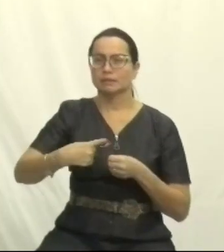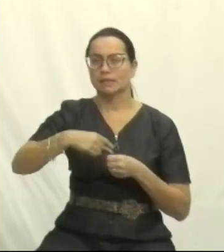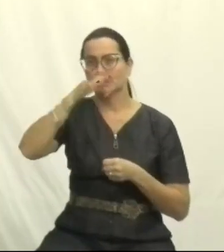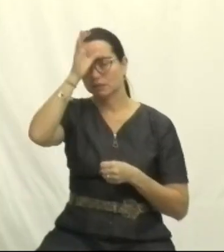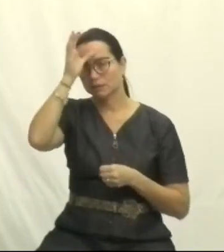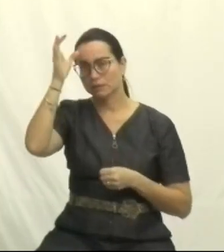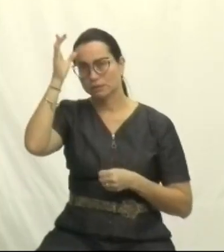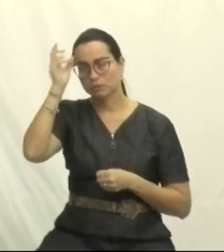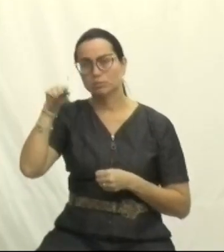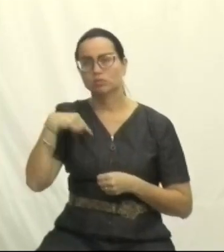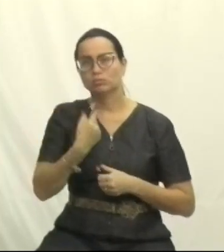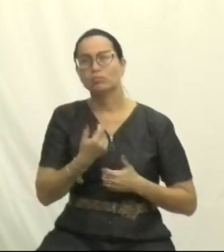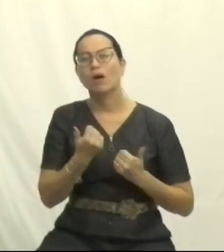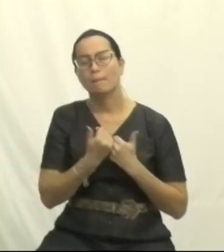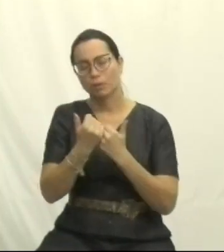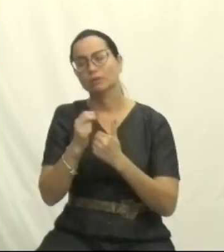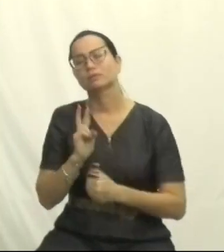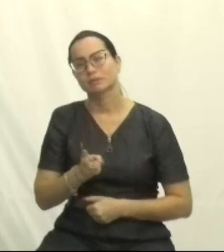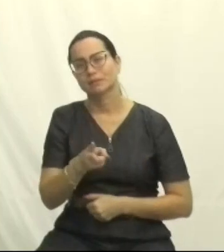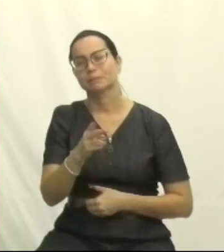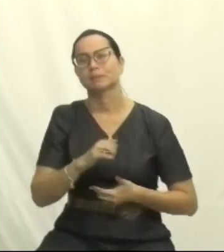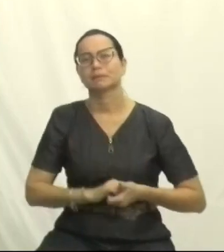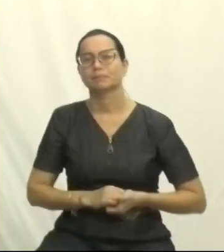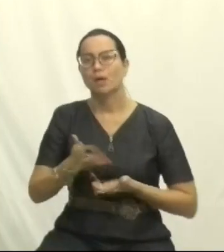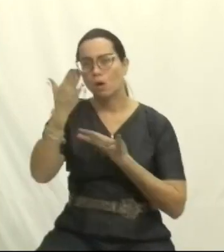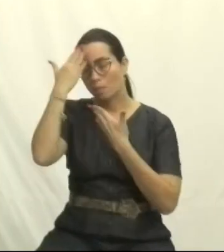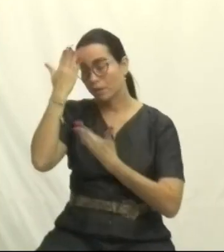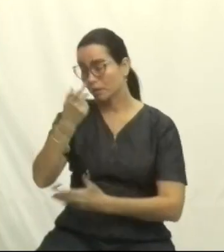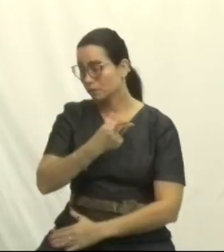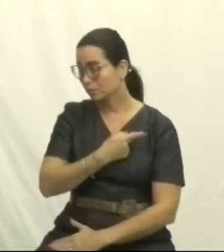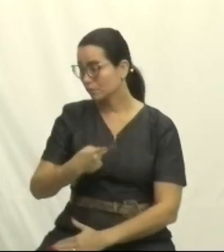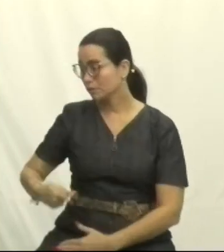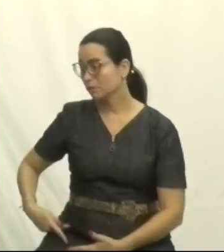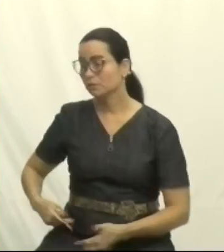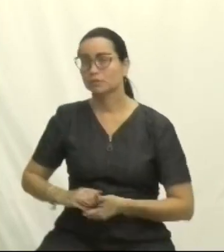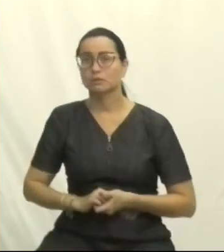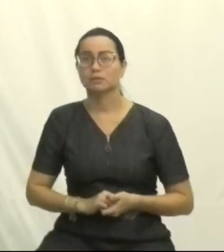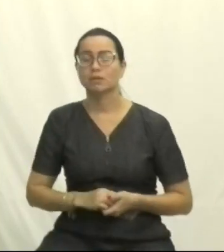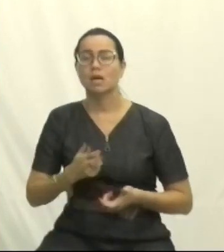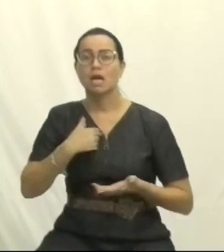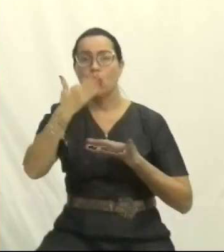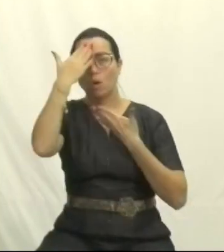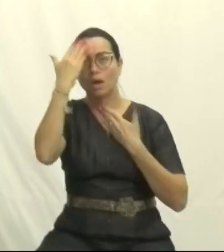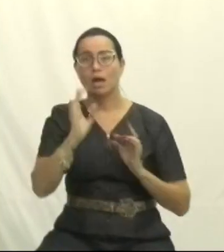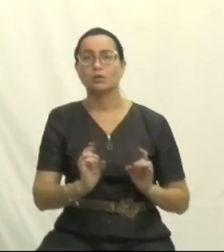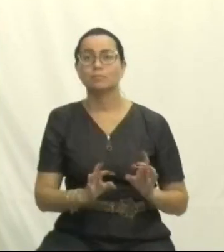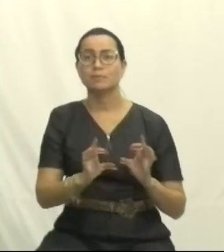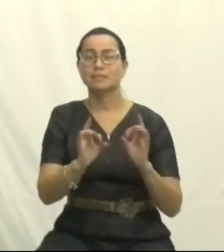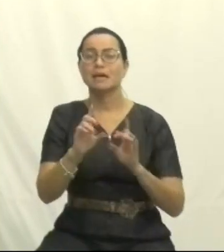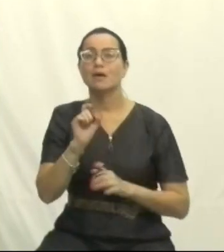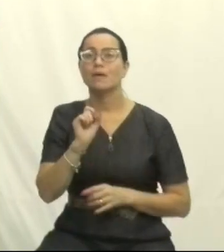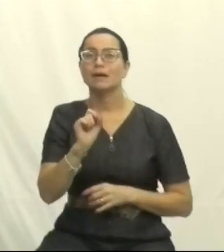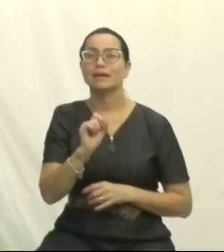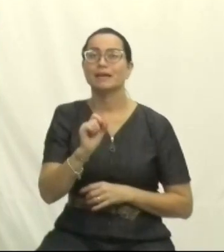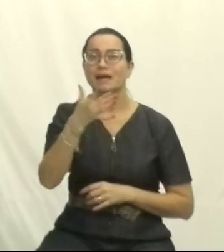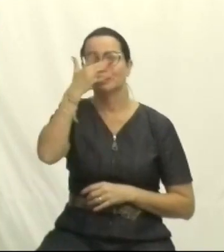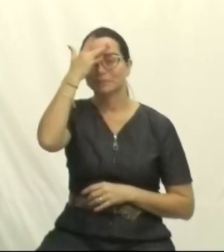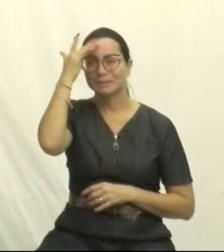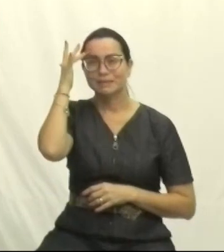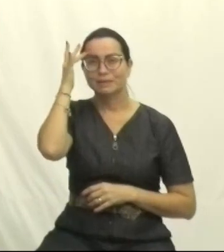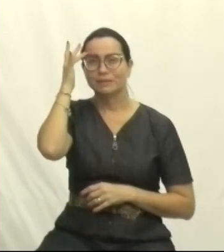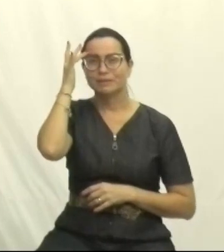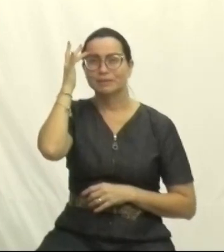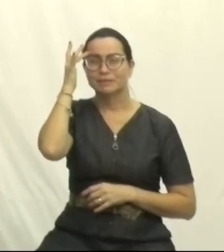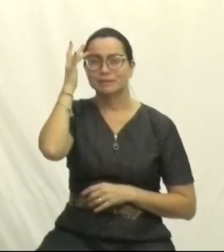os munícipes da região. Então, muito obrigado, senhor presidente. Faço um agradecimento especial ao nosso pessoal que está do lado de lá